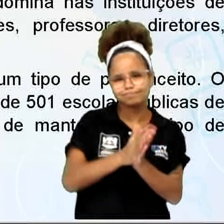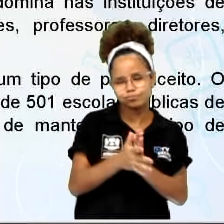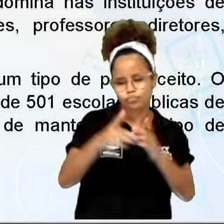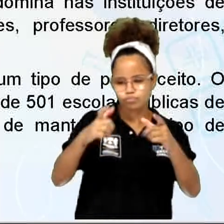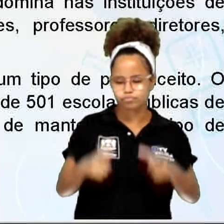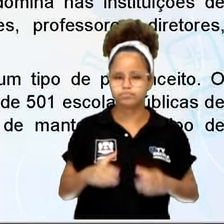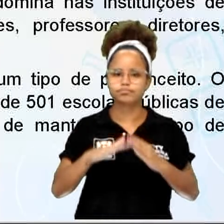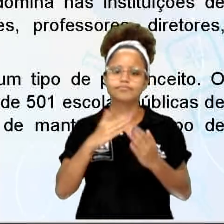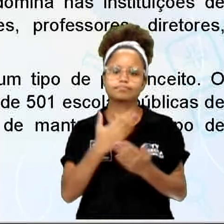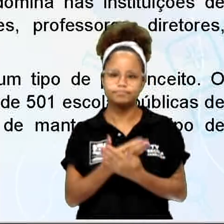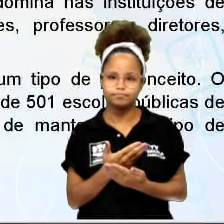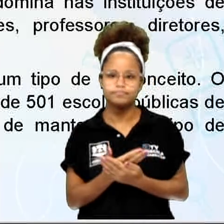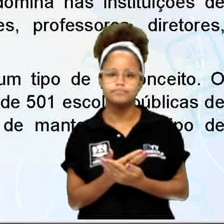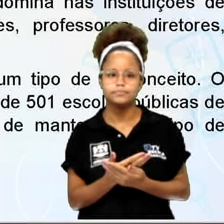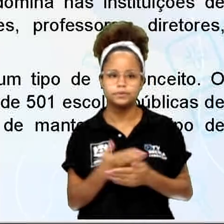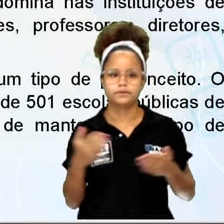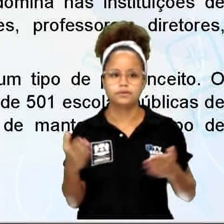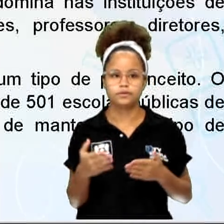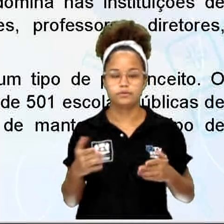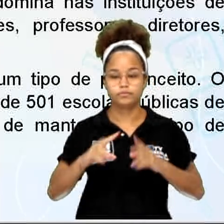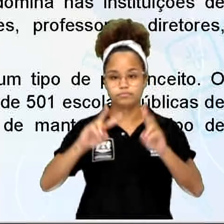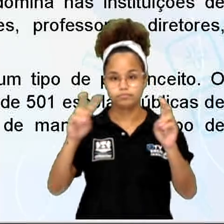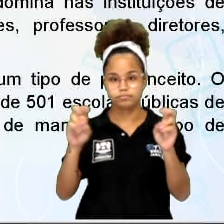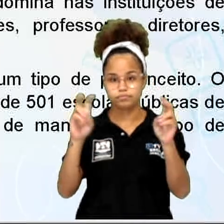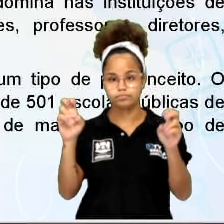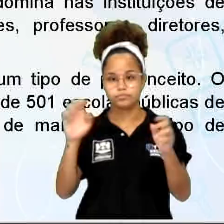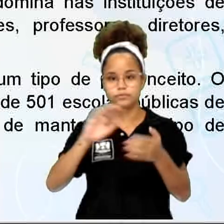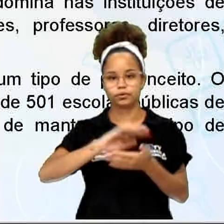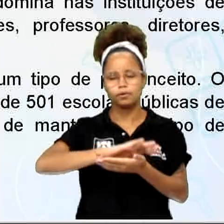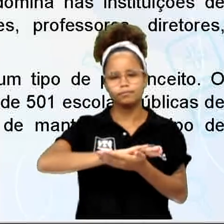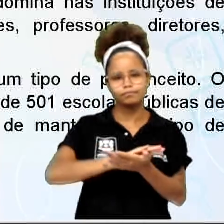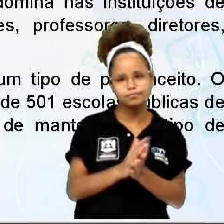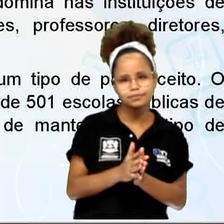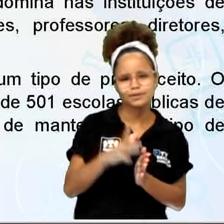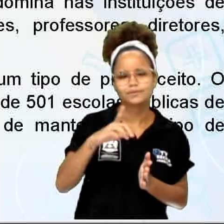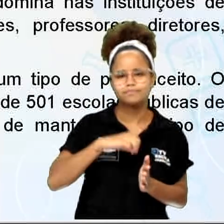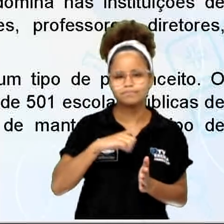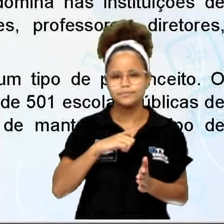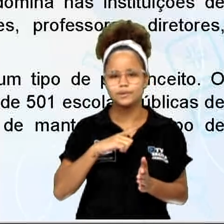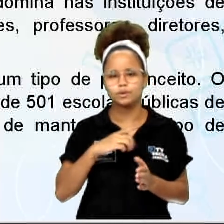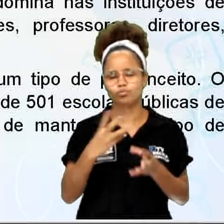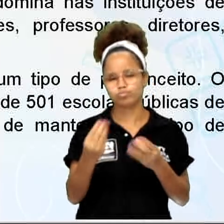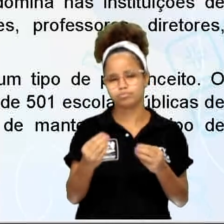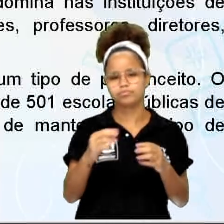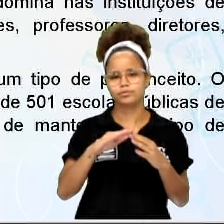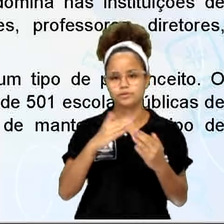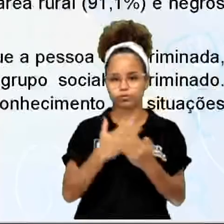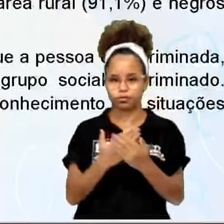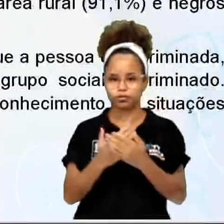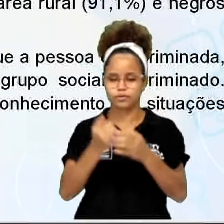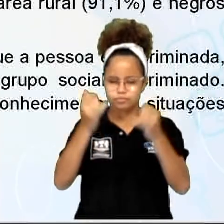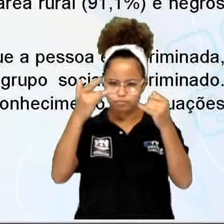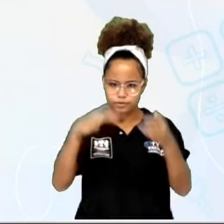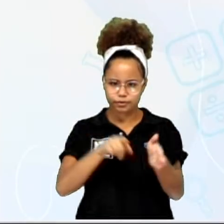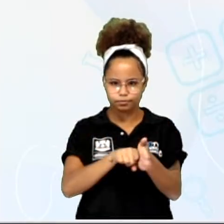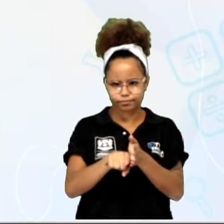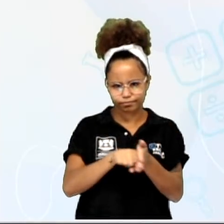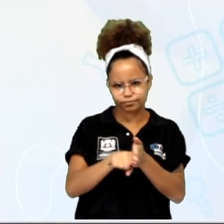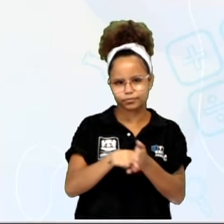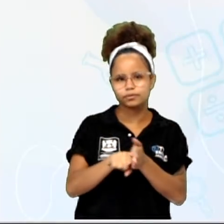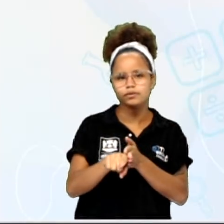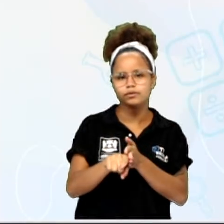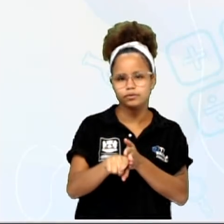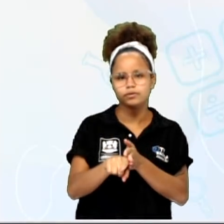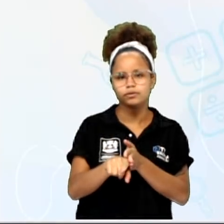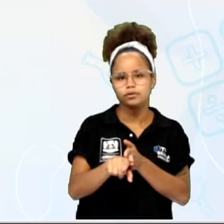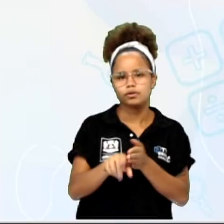Escolar. E aí nós temos aí o subtítulo, né? Preconceito predomina nas escolas, diz pesquisa. Adiantando aqui um pouquinho, só para a gente